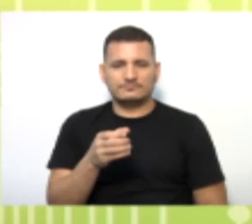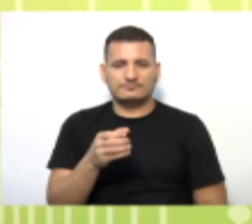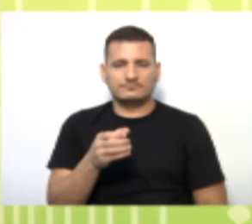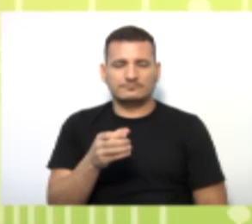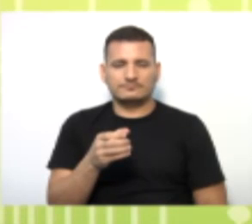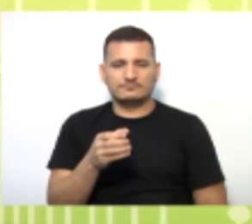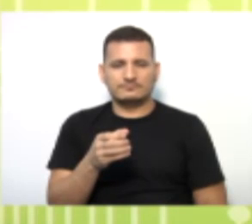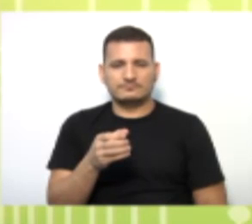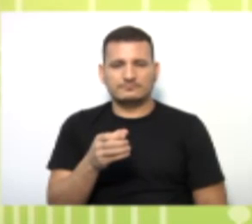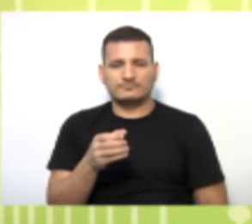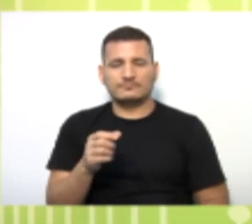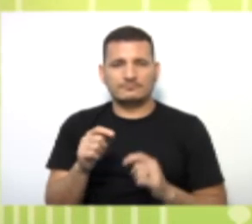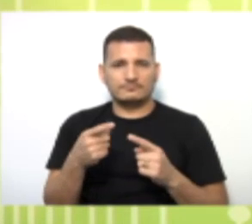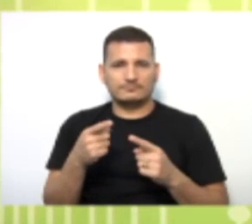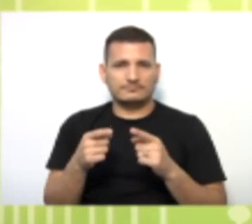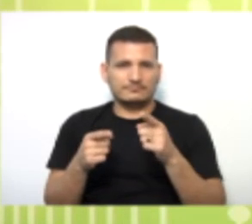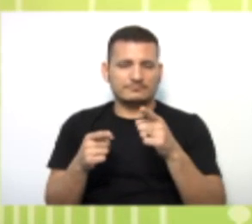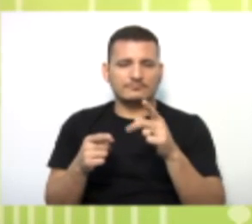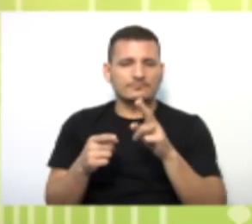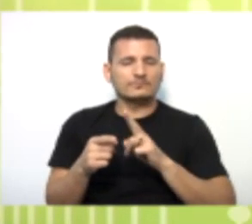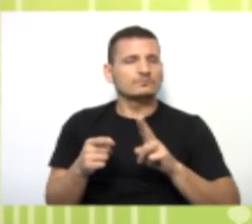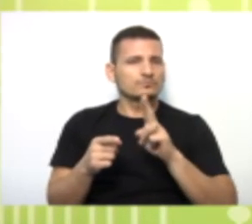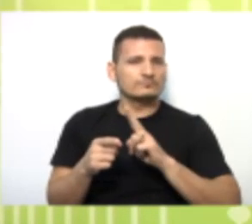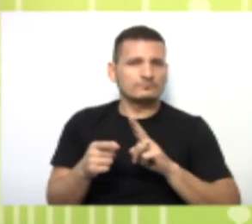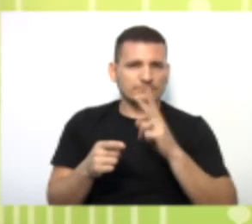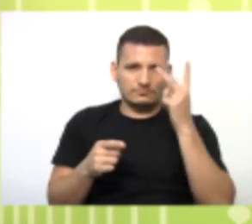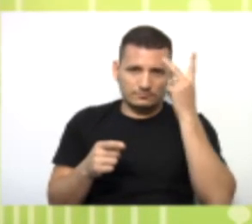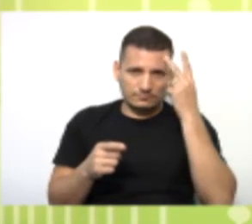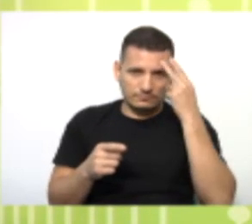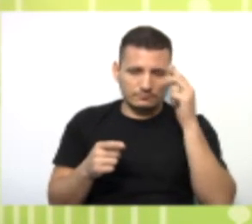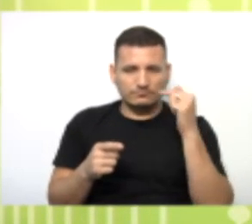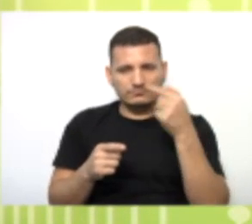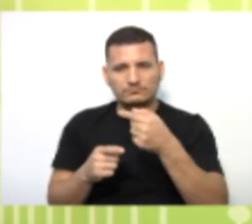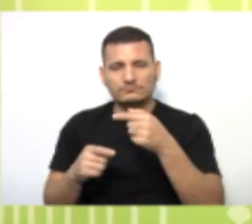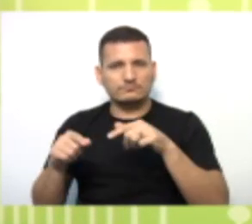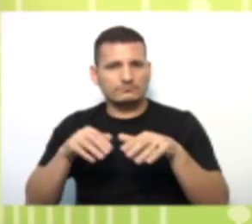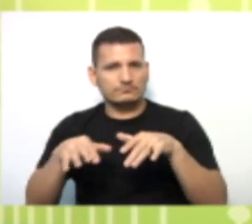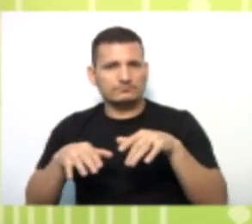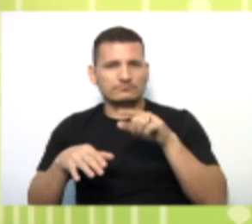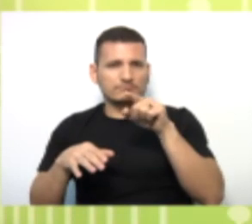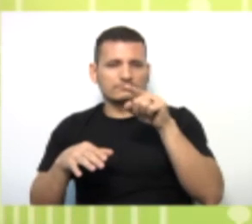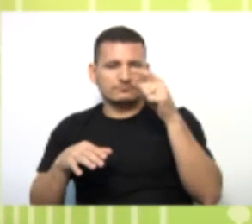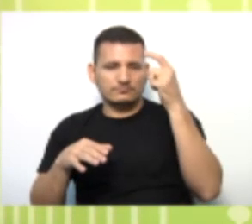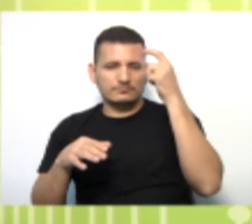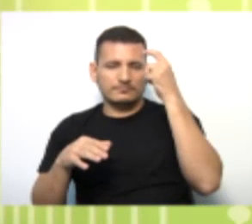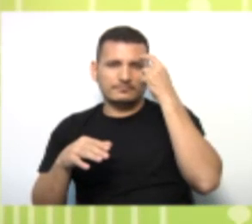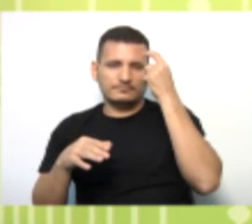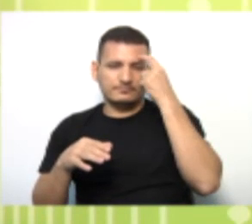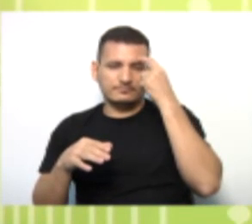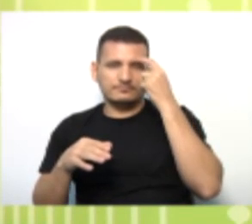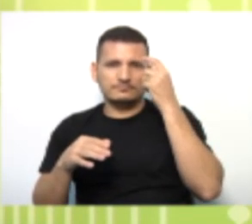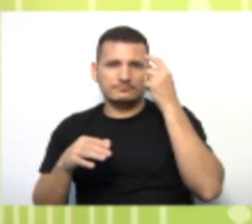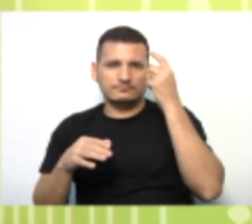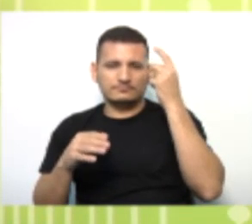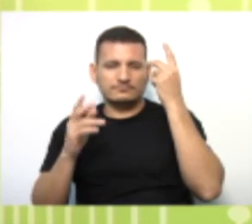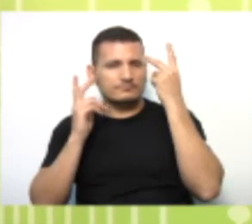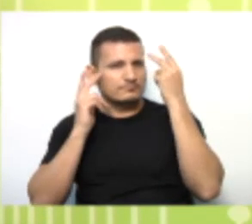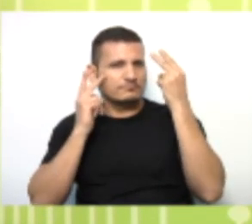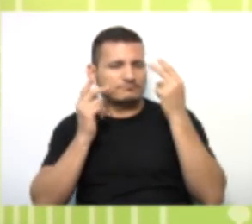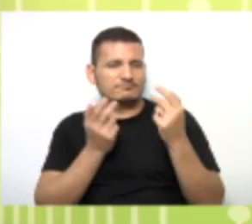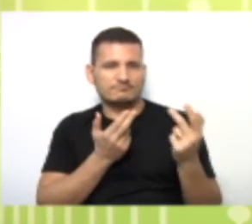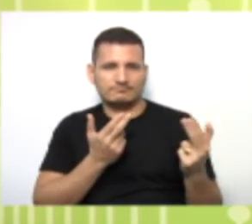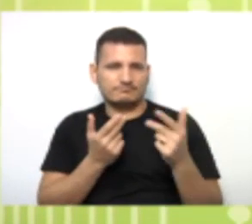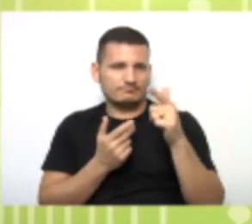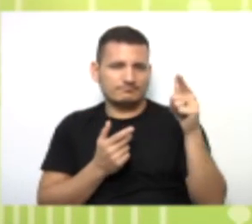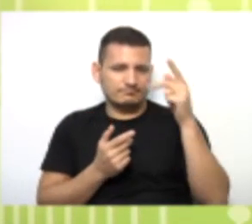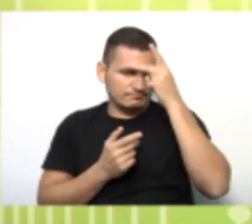você passa de um usuário comum para um programador, você já não pensa de forma normal, como todo mundo pensa por